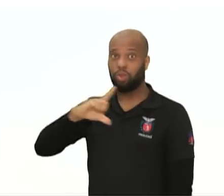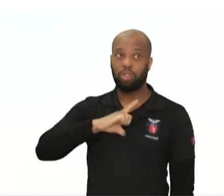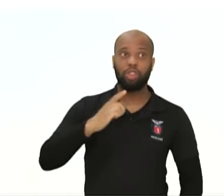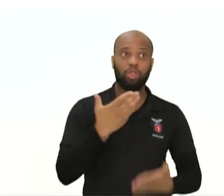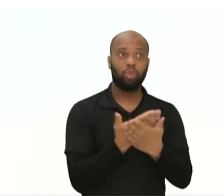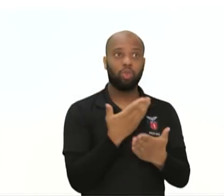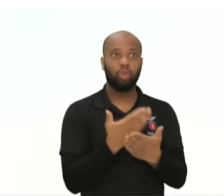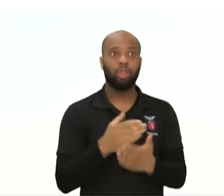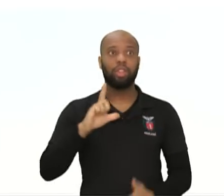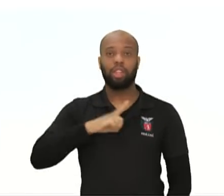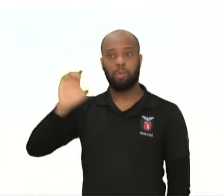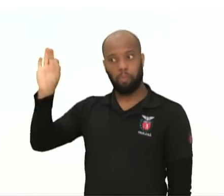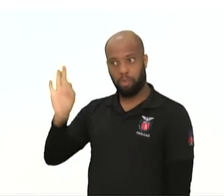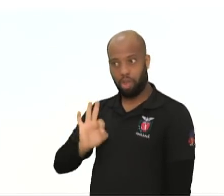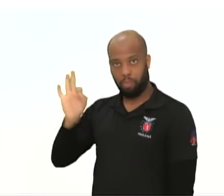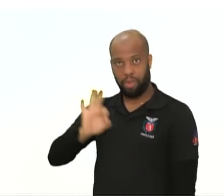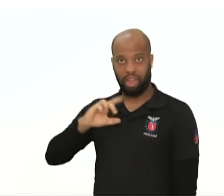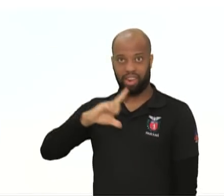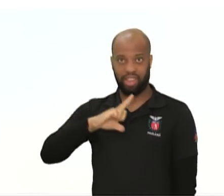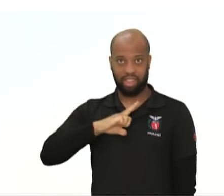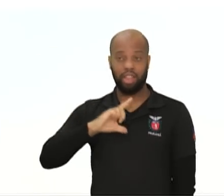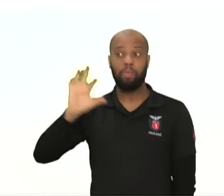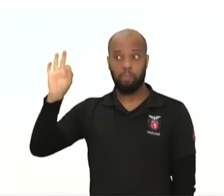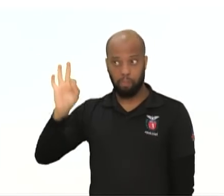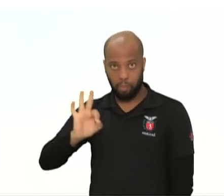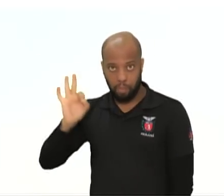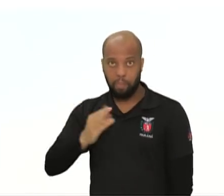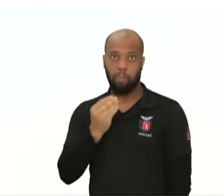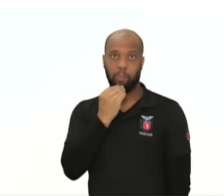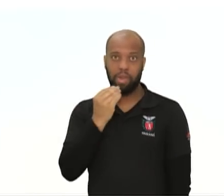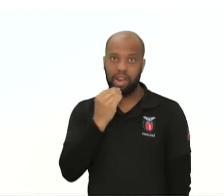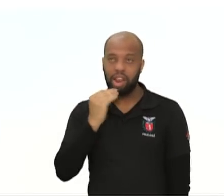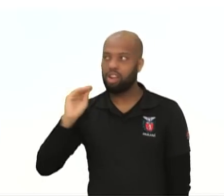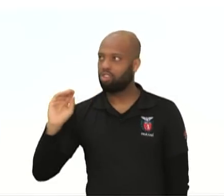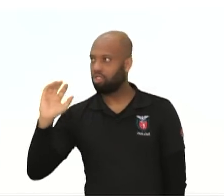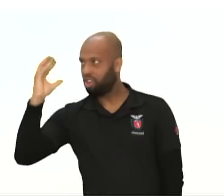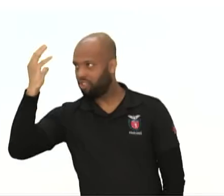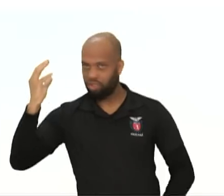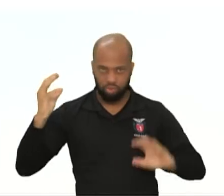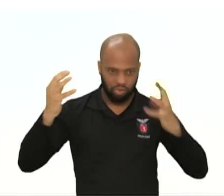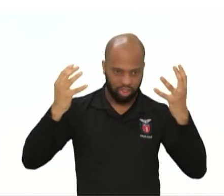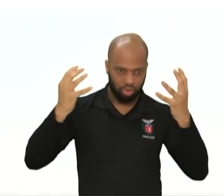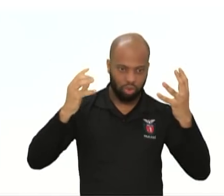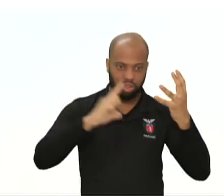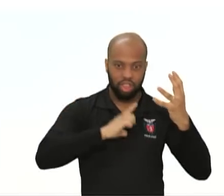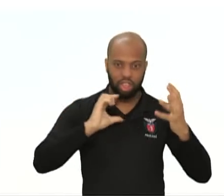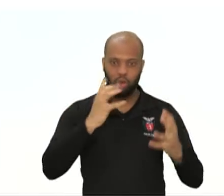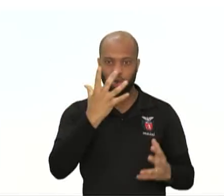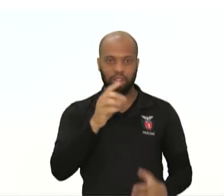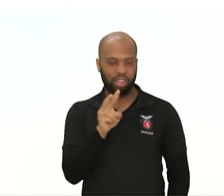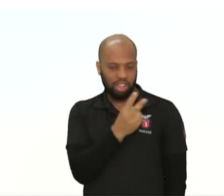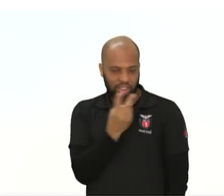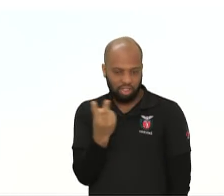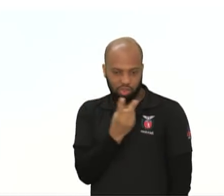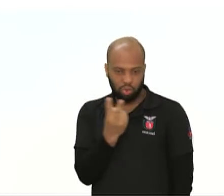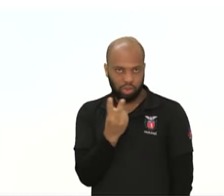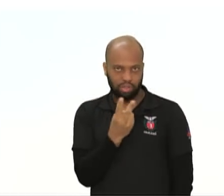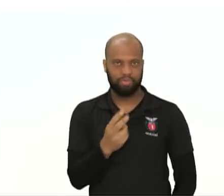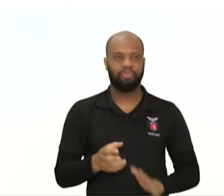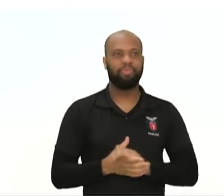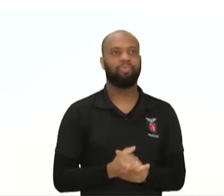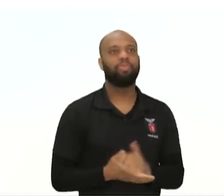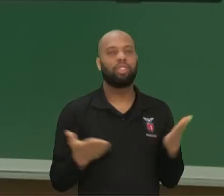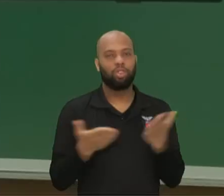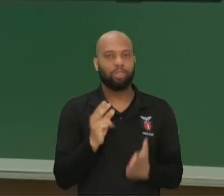Sobre a probabilidade da união de 2 eventos. Então, nós vamos continuar falando aqui de probabilidade, tá bom?